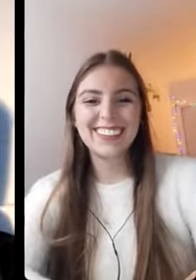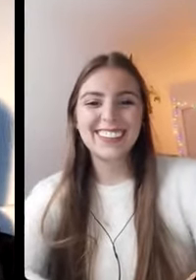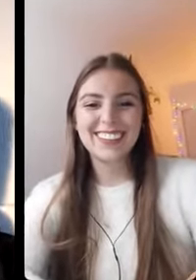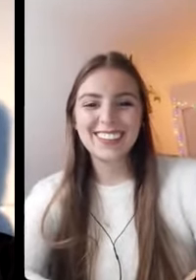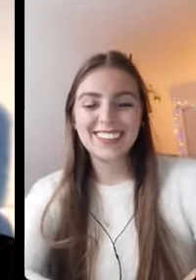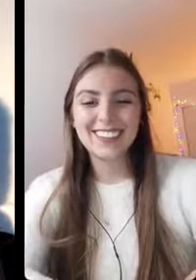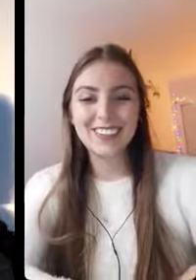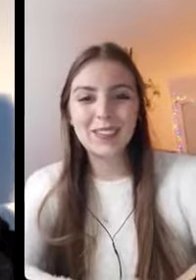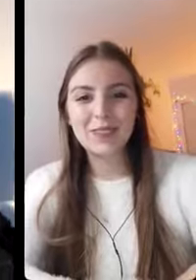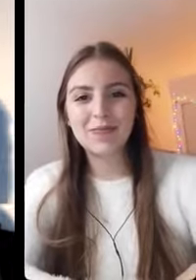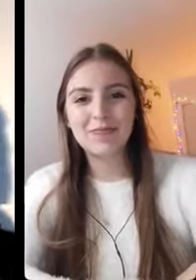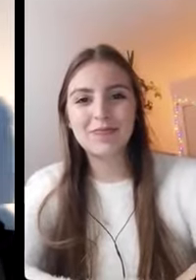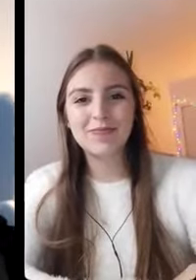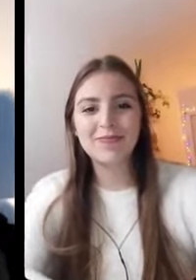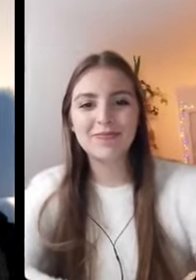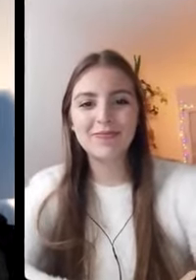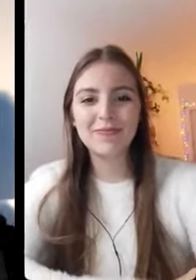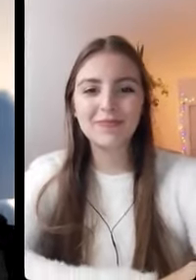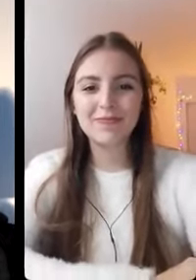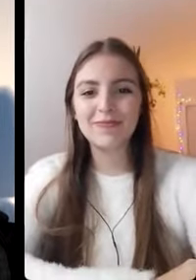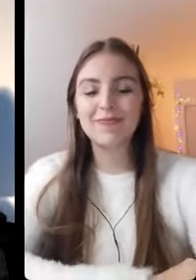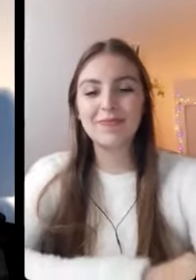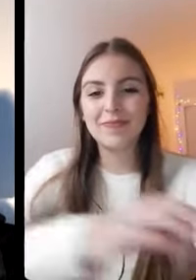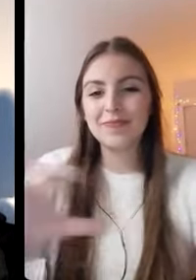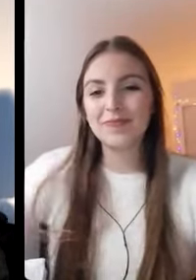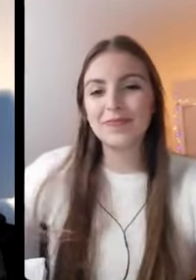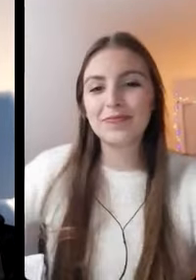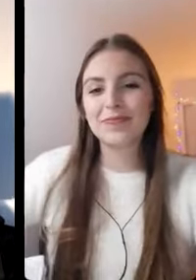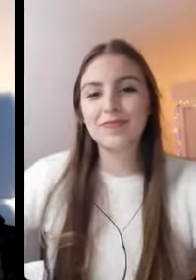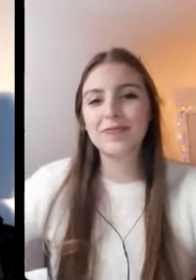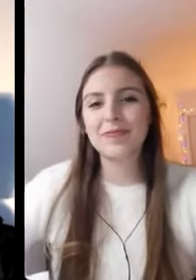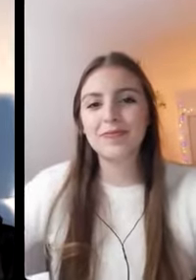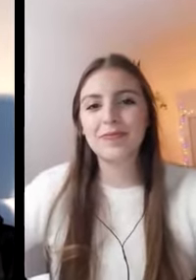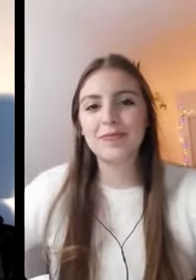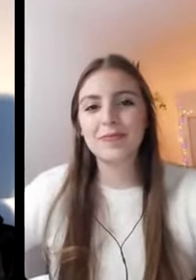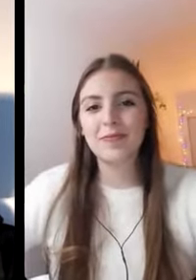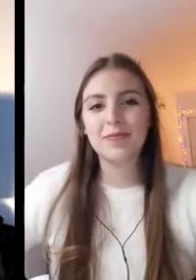Faz falta as aulas presenciais. Faço falta, né, gurizada?